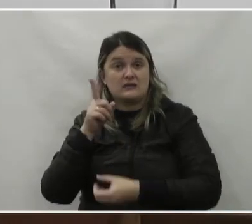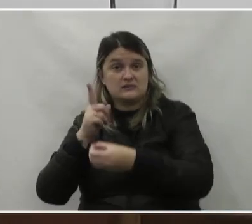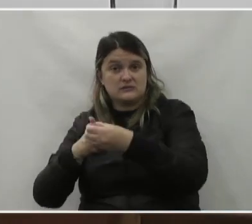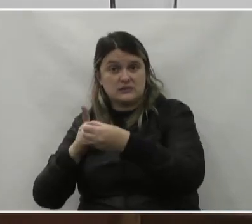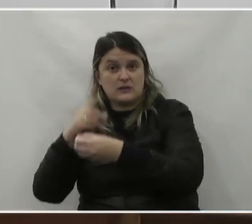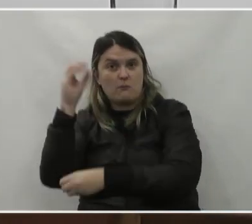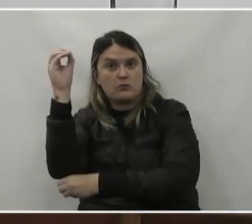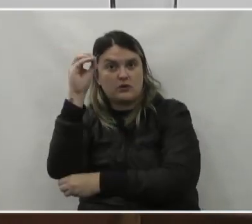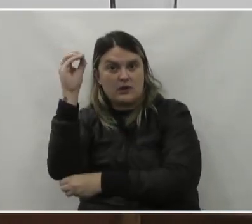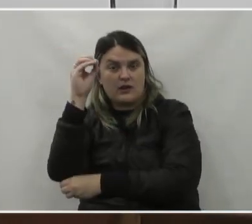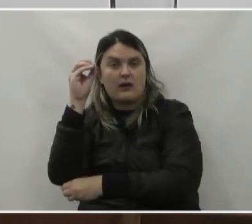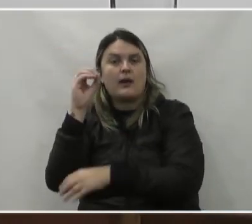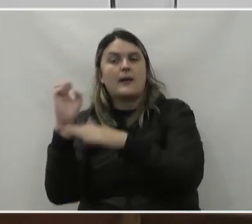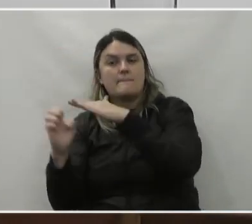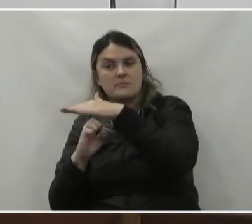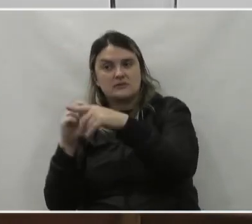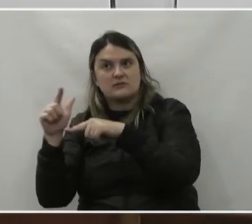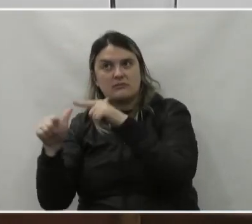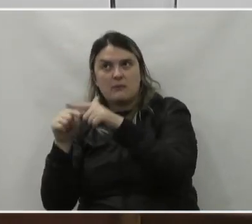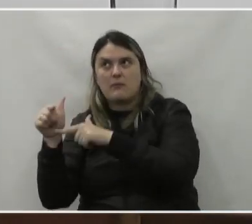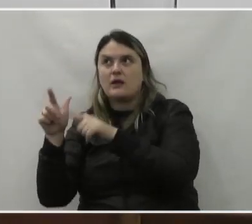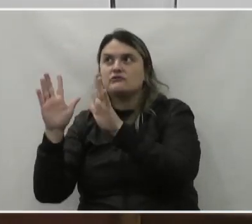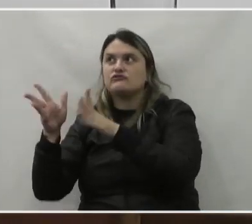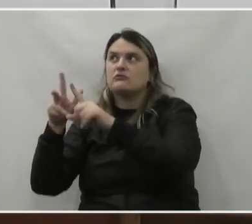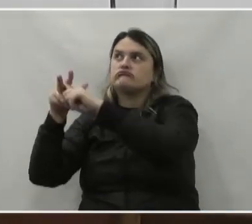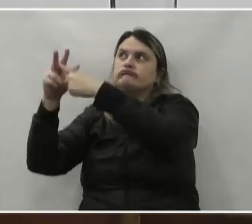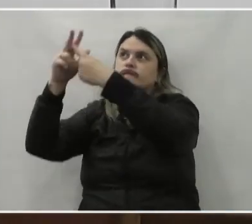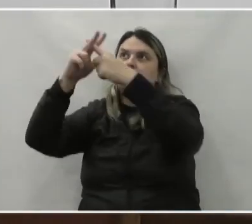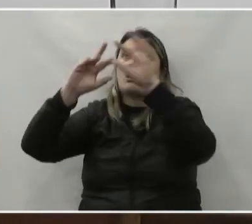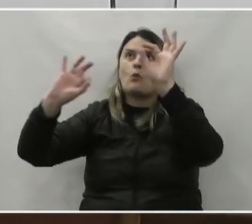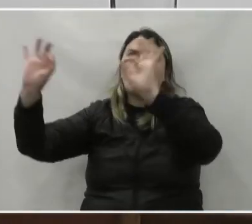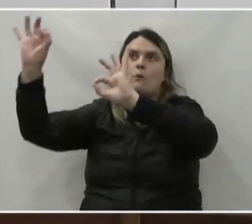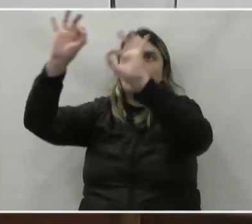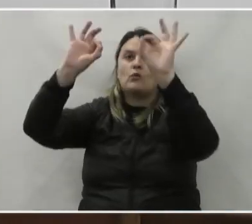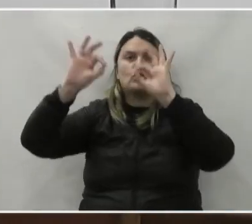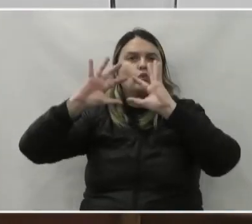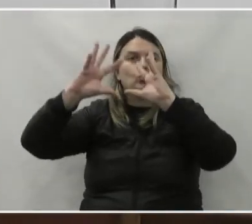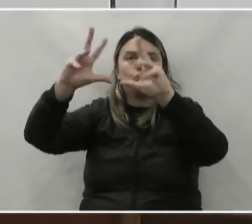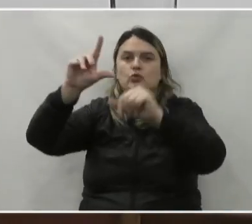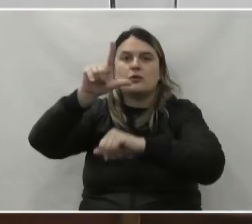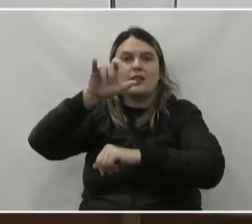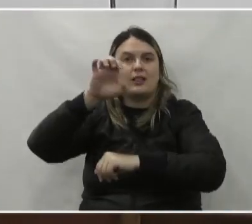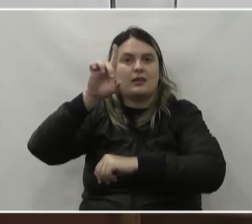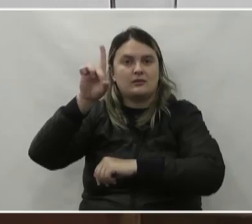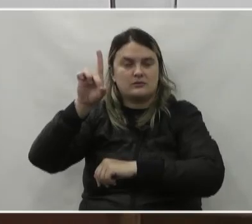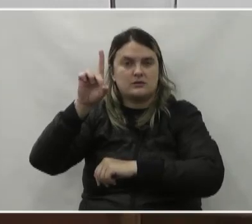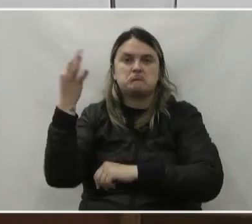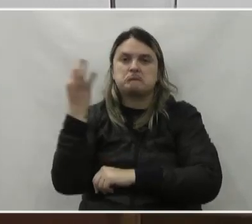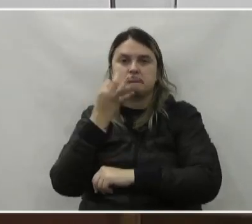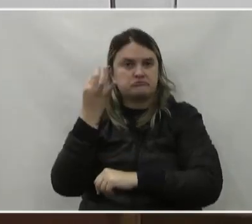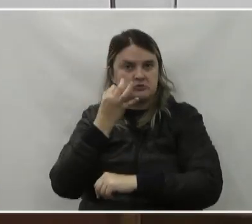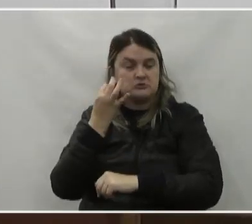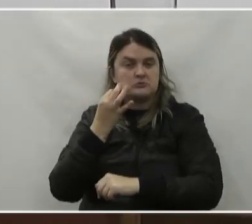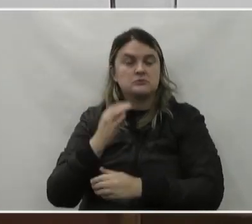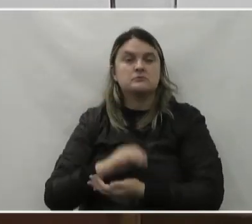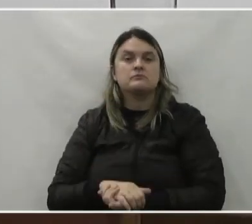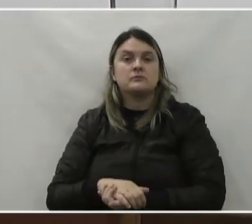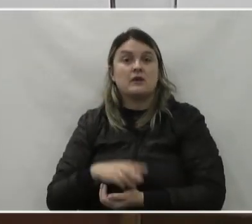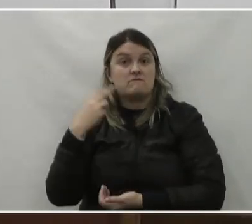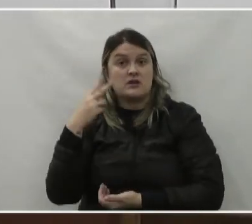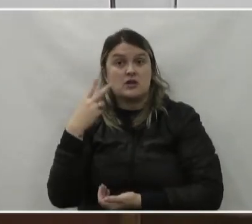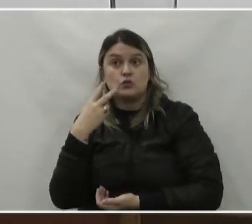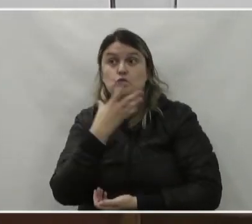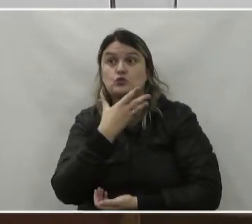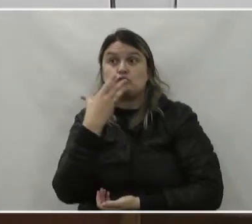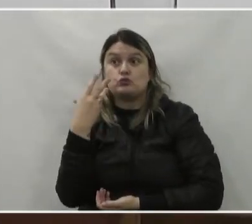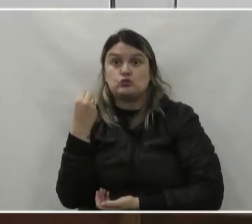Foco já tem lá a instalação da iluminação toda realizada naquela cidade, né? Então, diante disso, né, vereador, eu